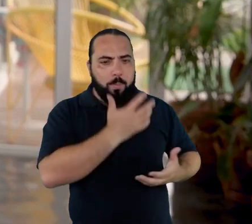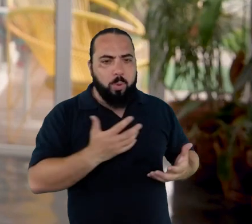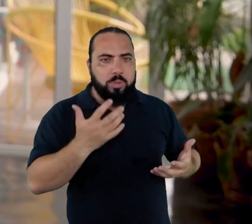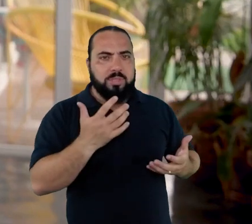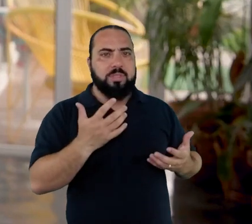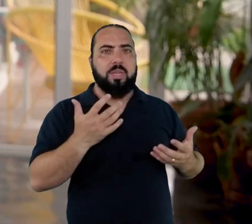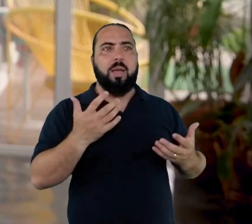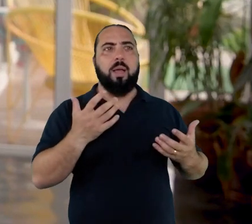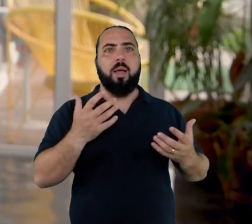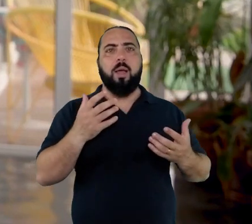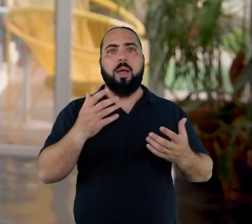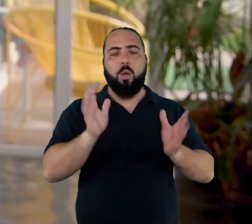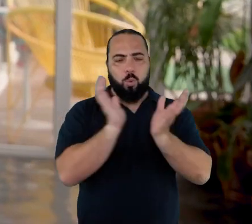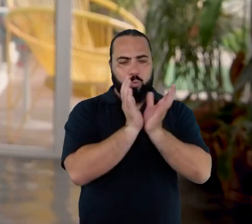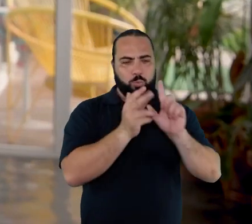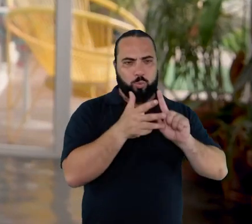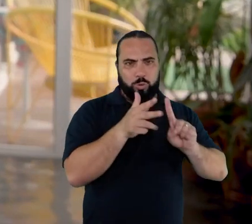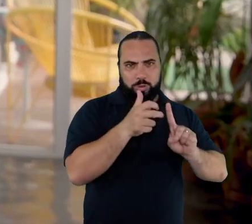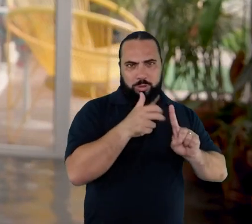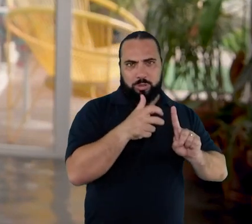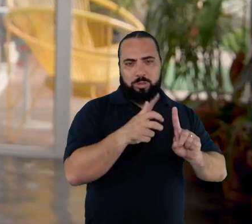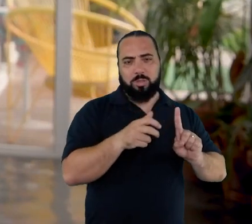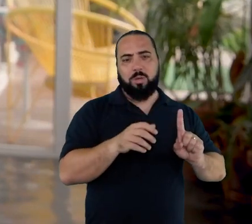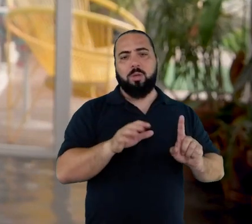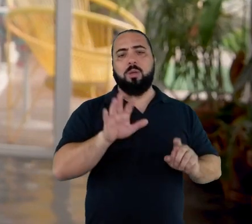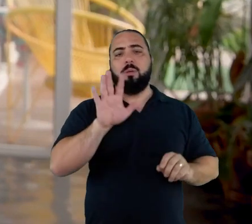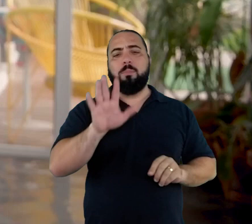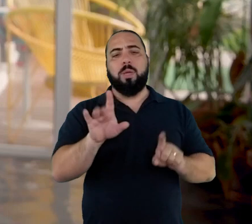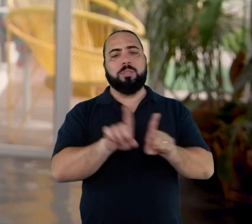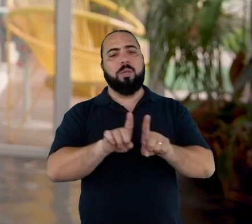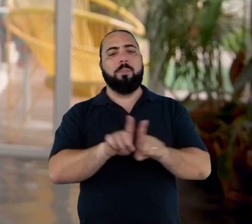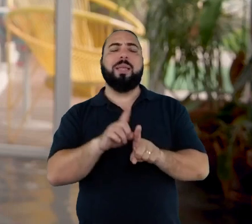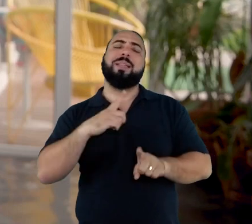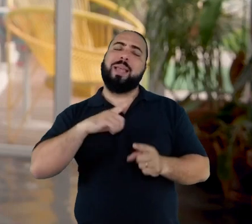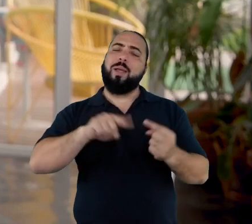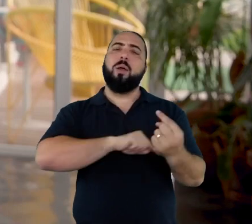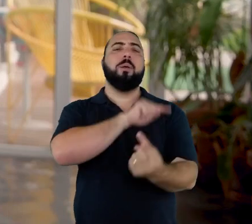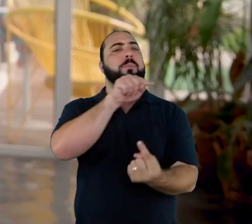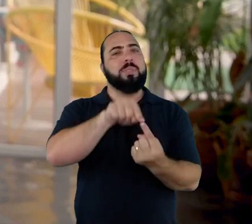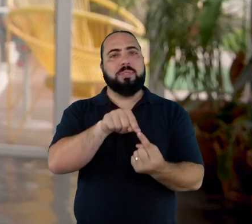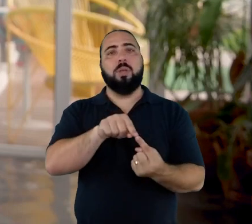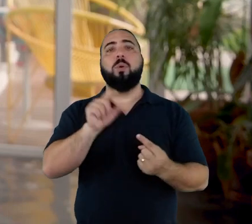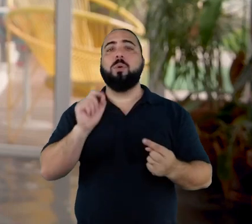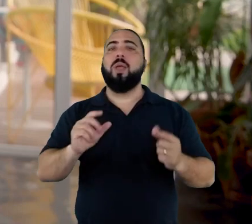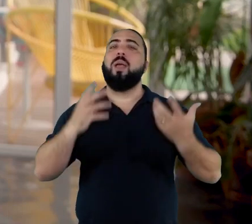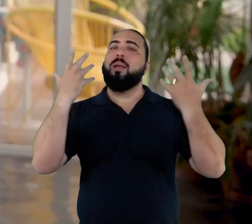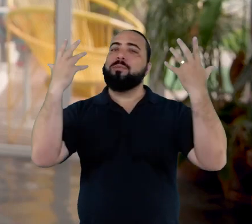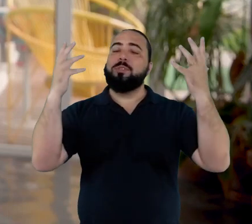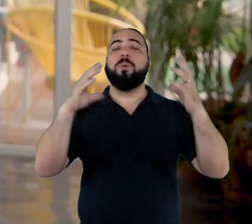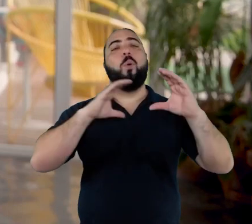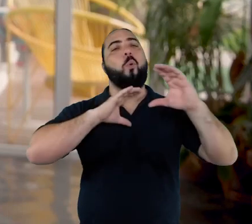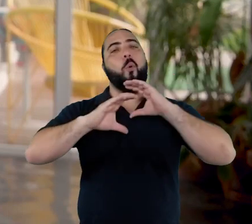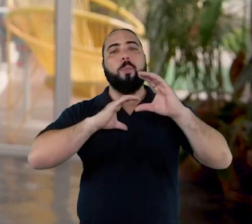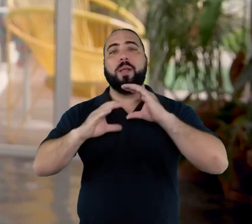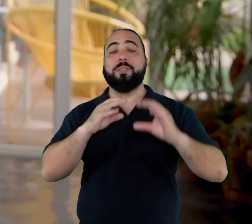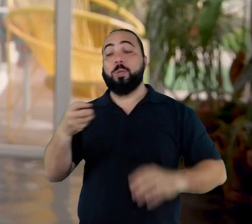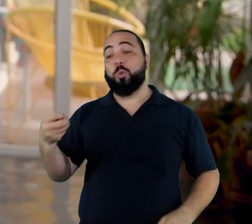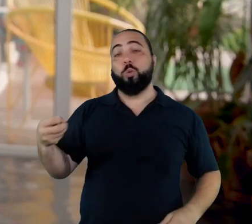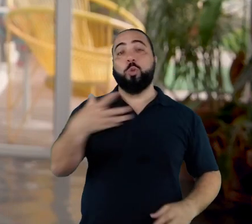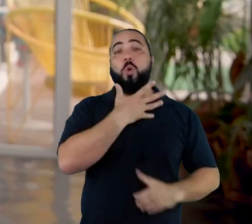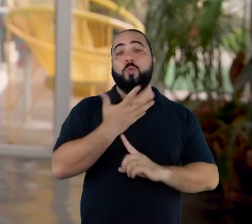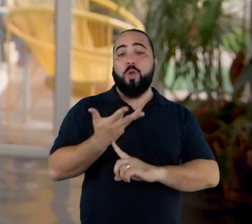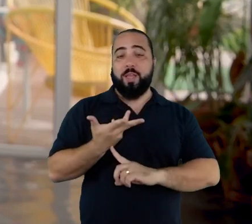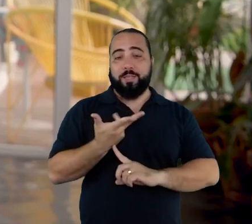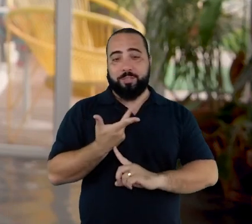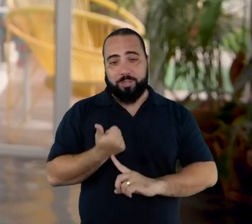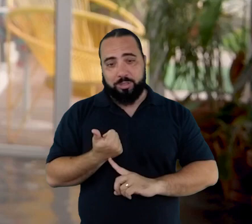música indígena tradicional do Brasil, mas que tem uma missão de ser uma rádio de comunicação de novos